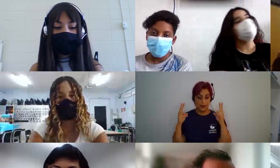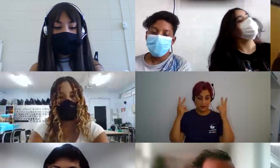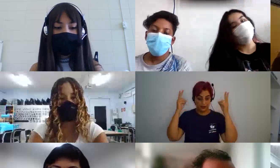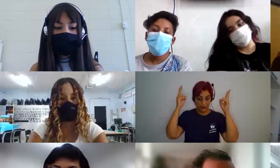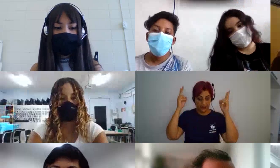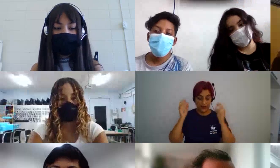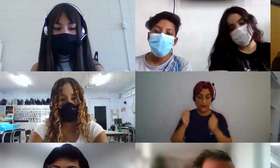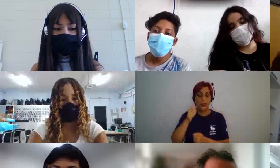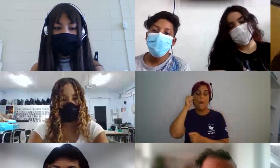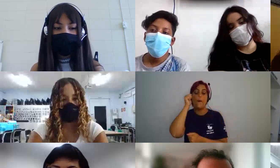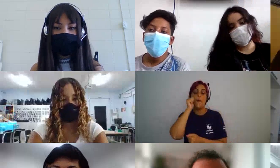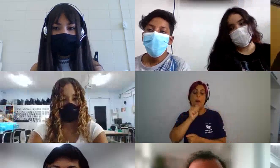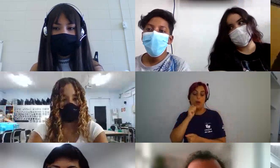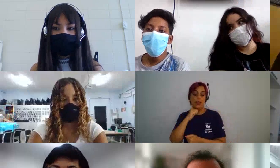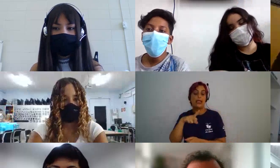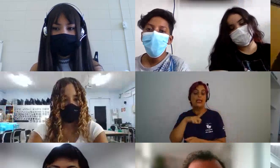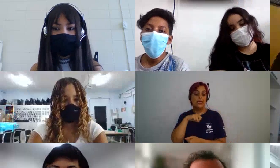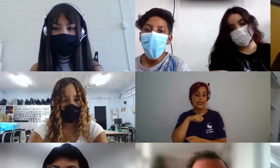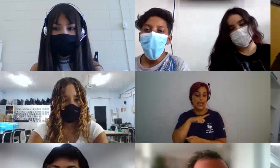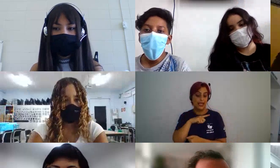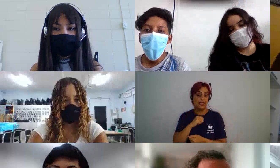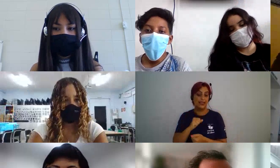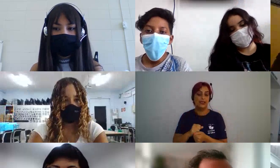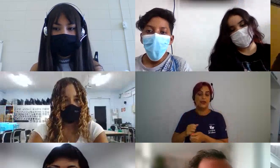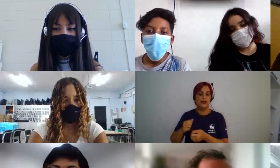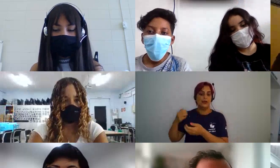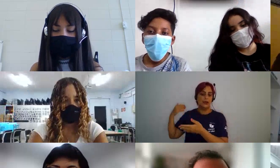mulheres têm ou obtiveram